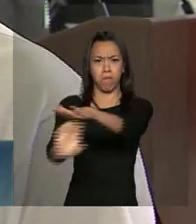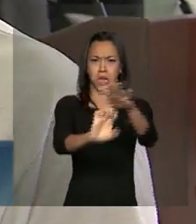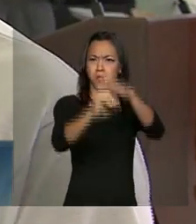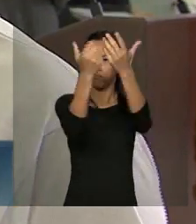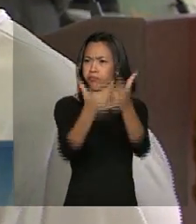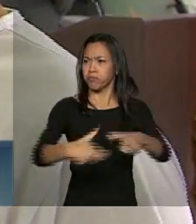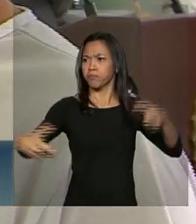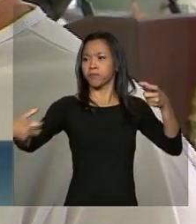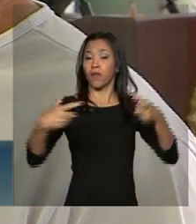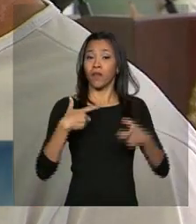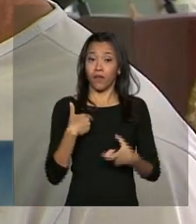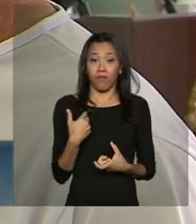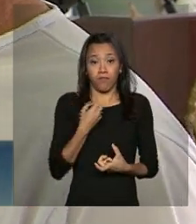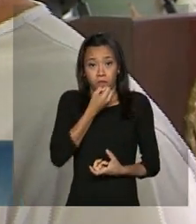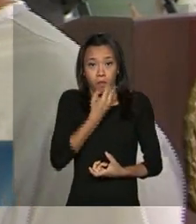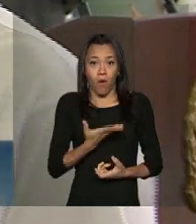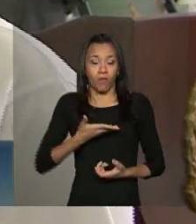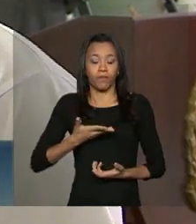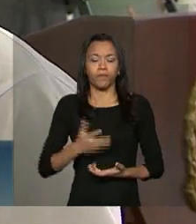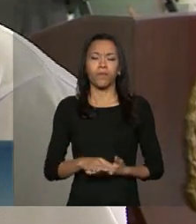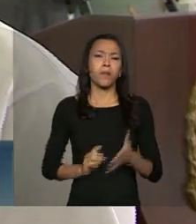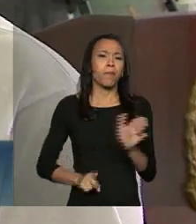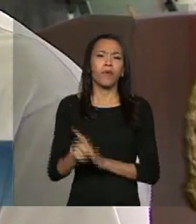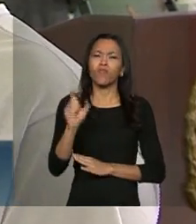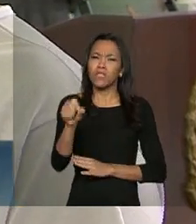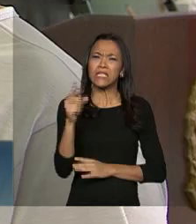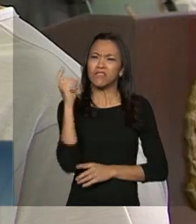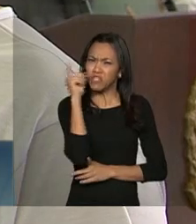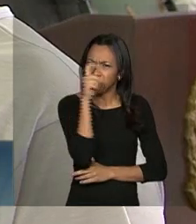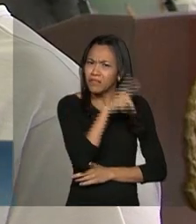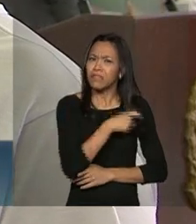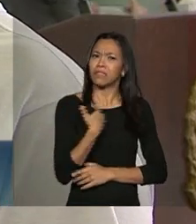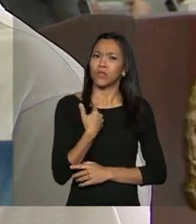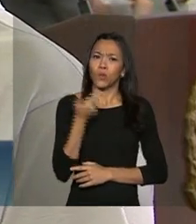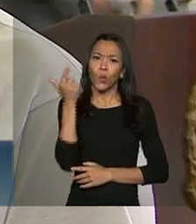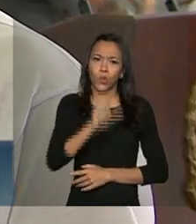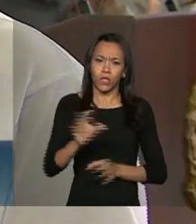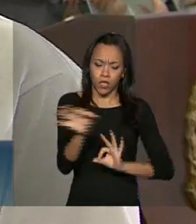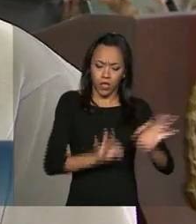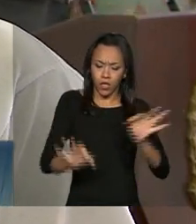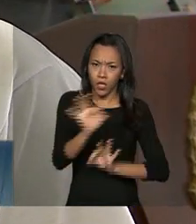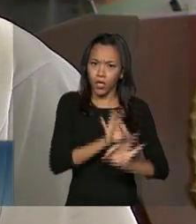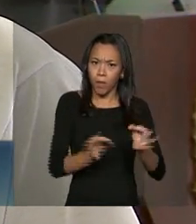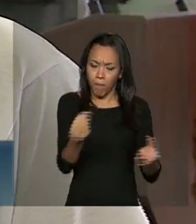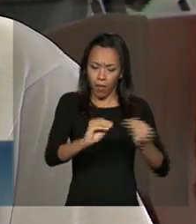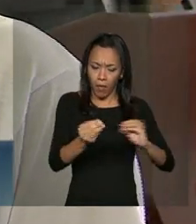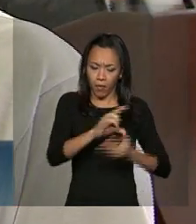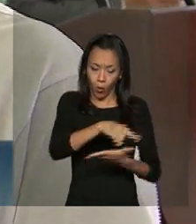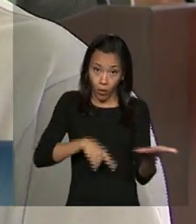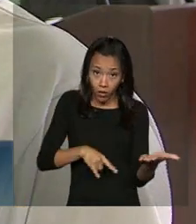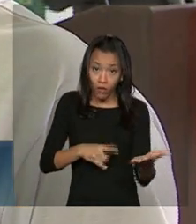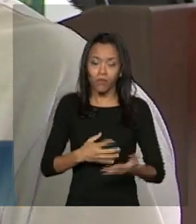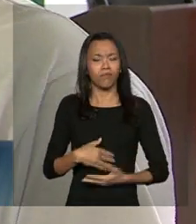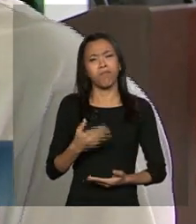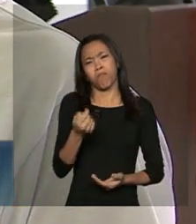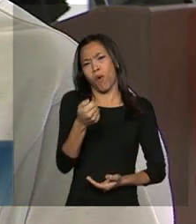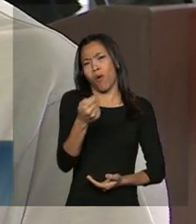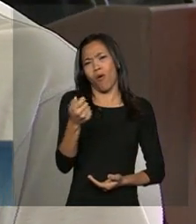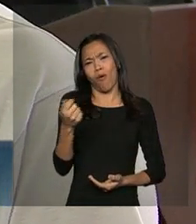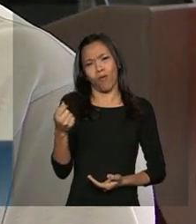formalizar, que eu tive muitos privilégios. Você enfrentou alguma dificuldade para se formalizar? Não, muito pouca